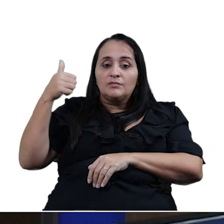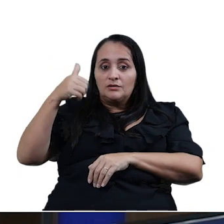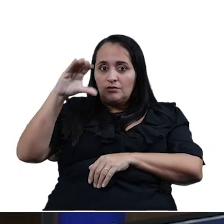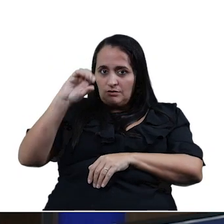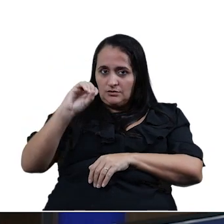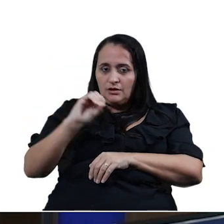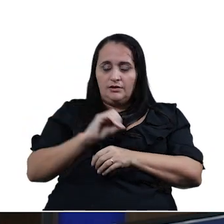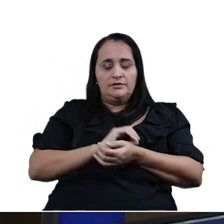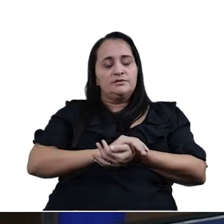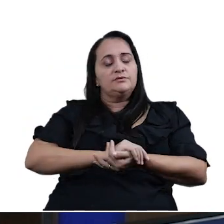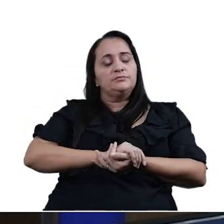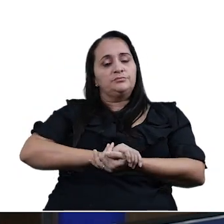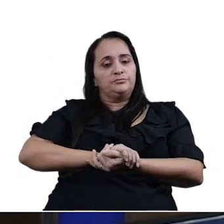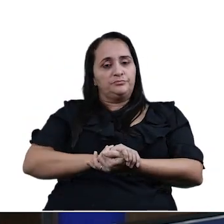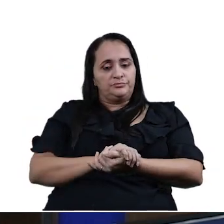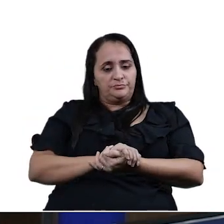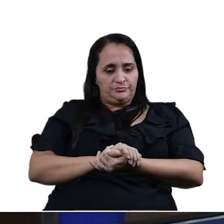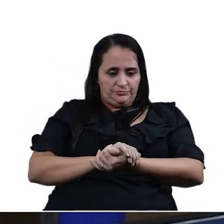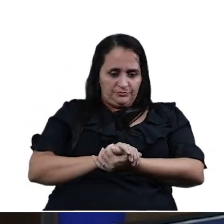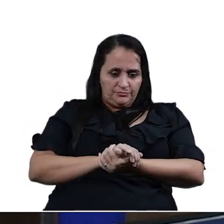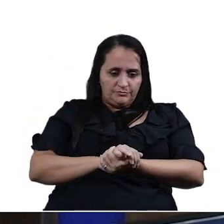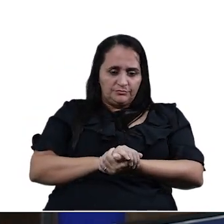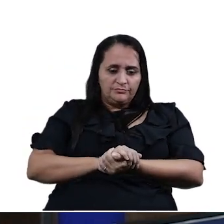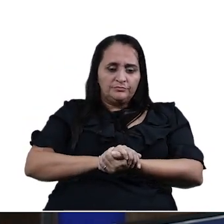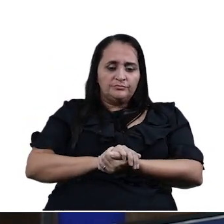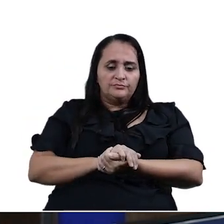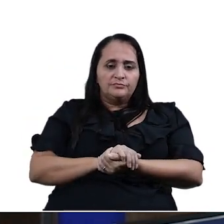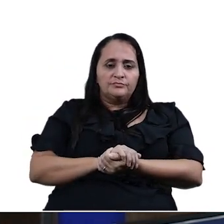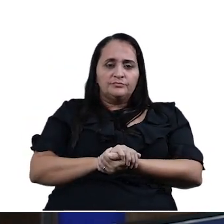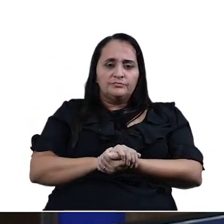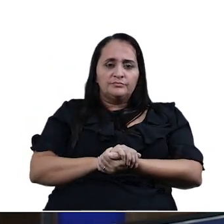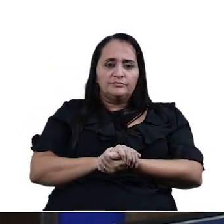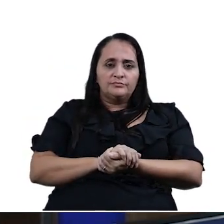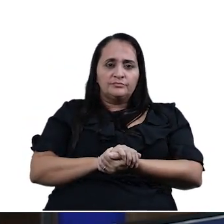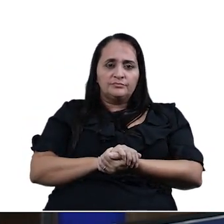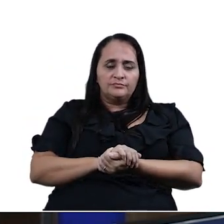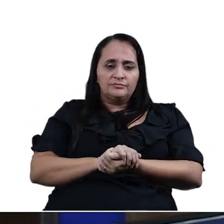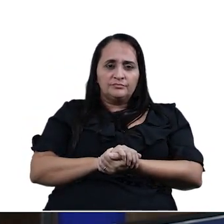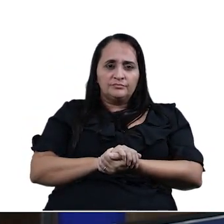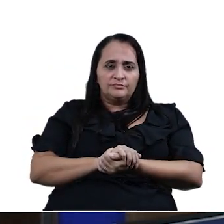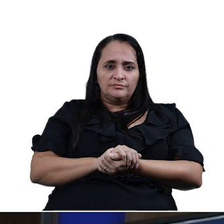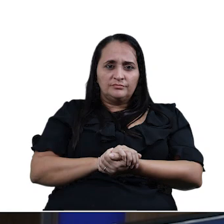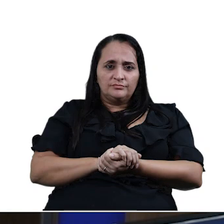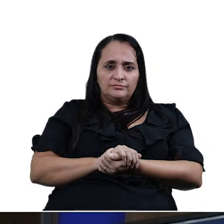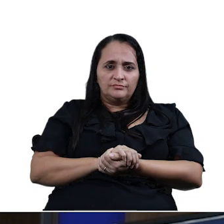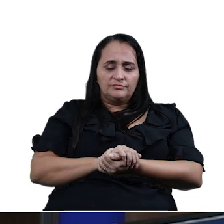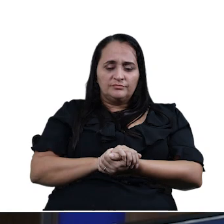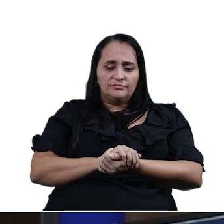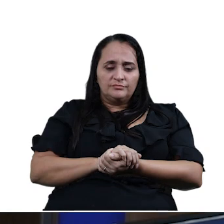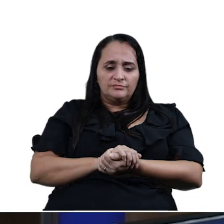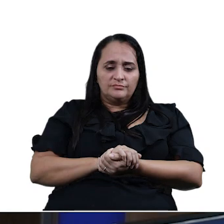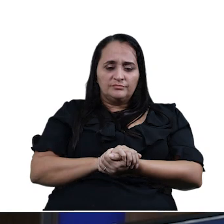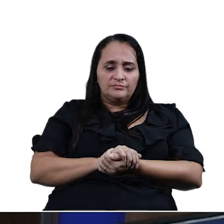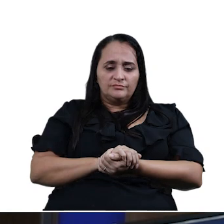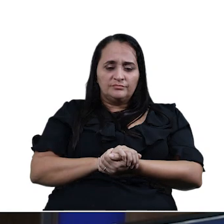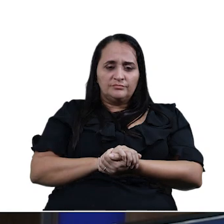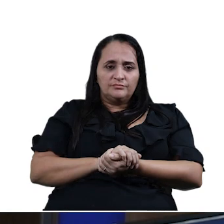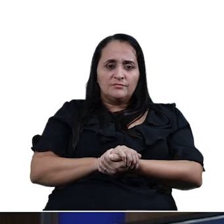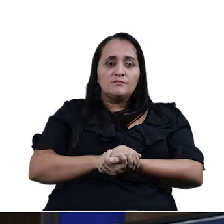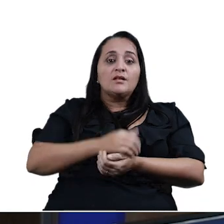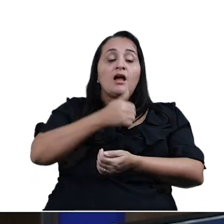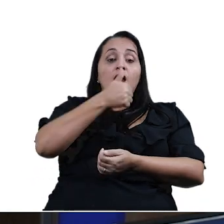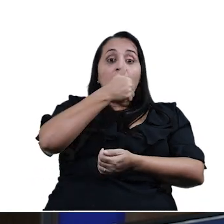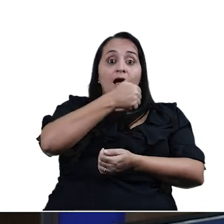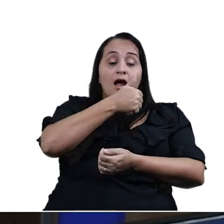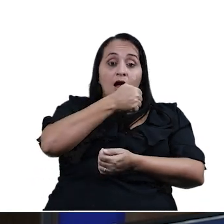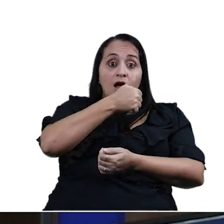2, 3, 4, 5, 6, 7, 8, 9, 10. 1, 2, 3, 4, 5, 6, 7, 8, 9,